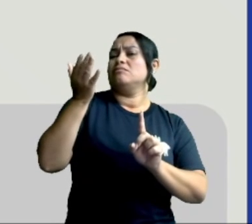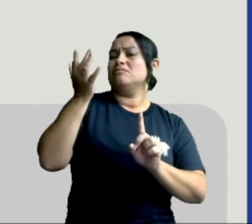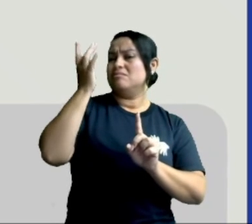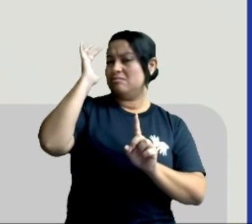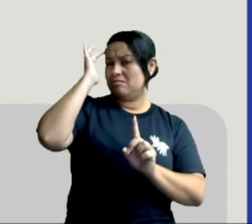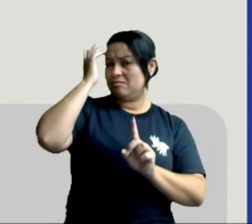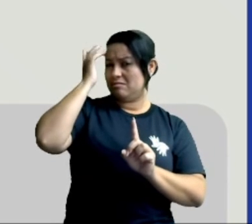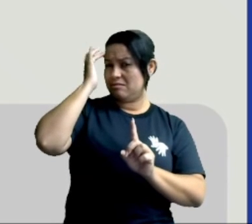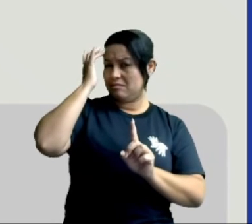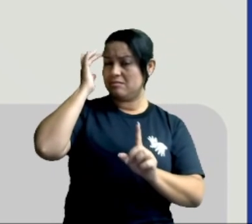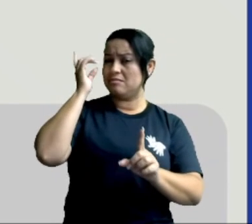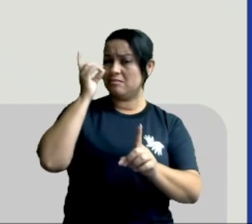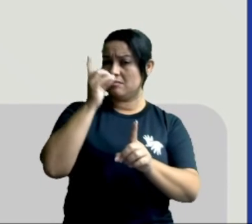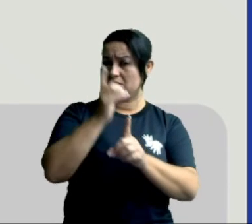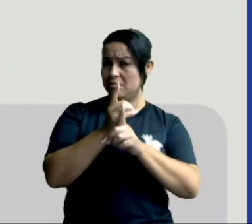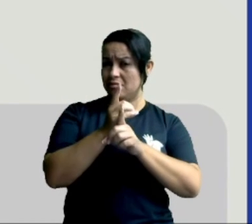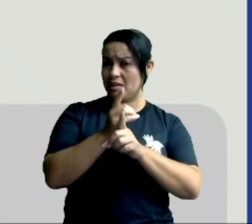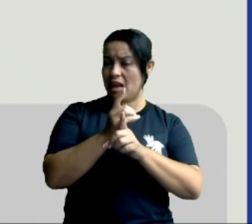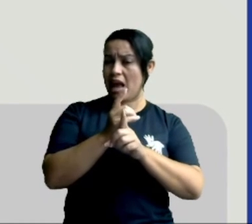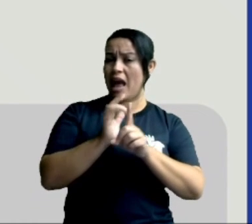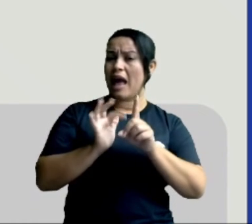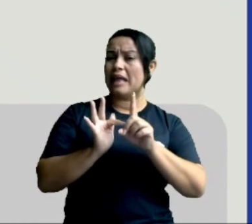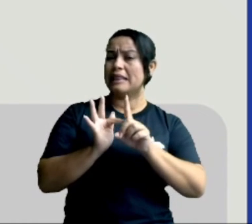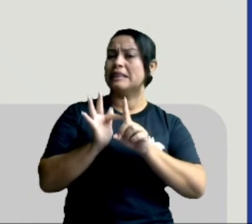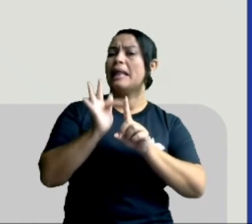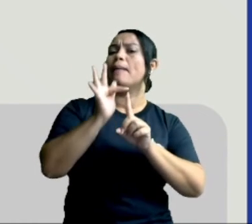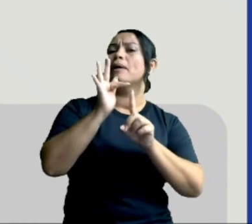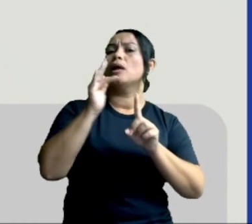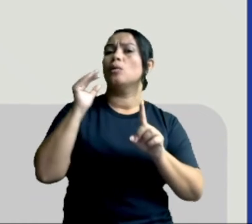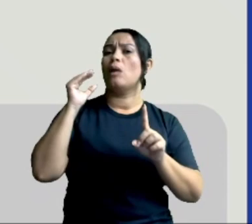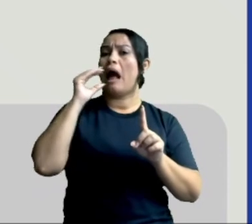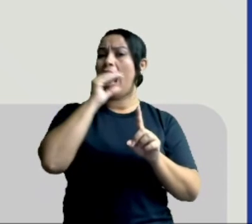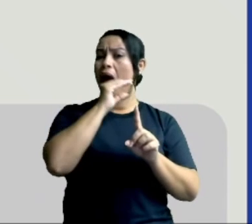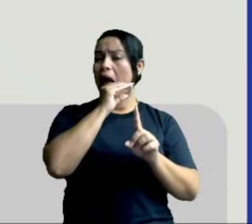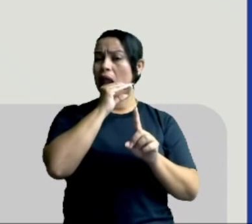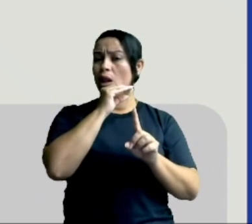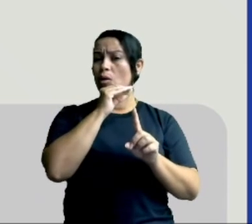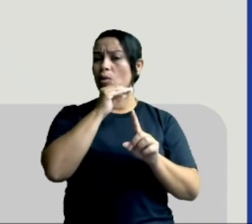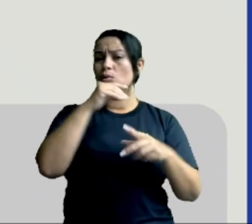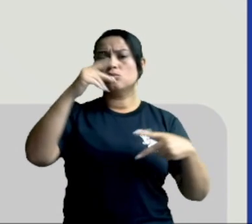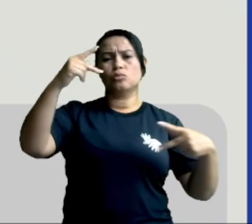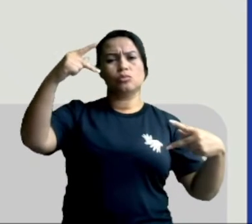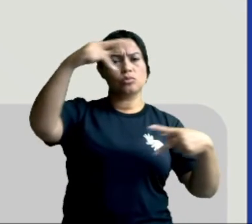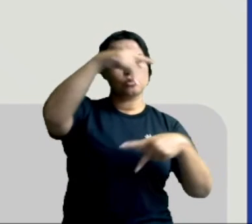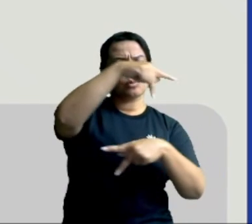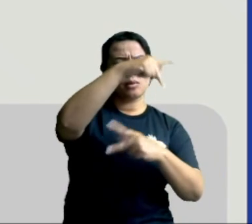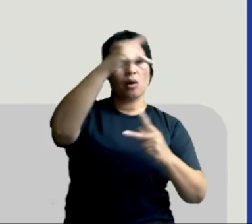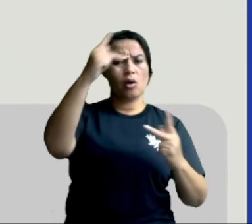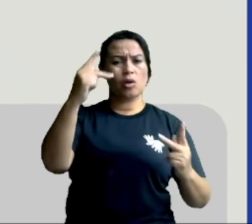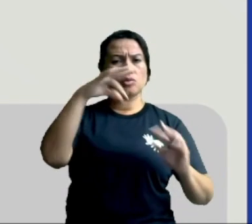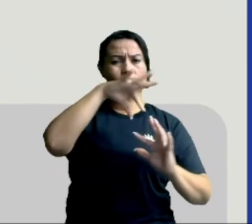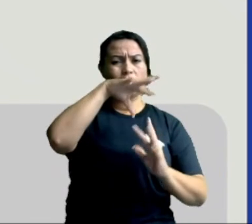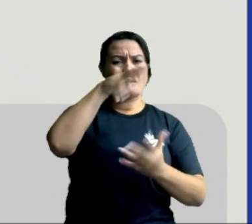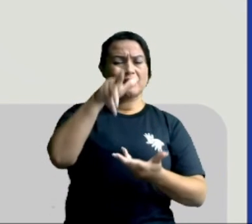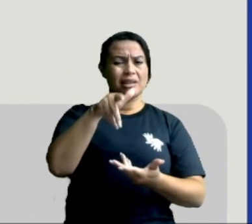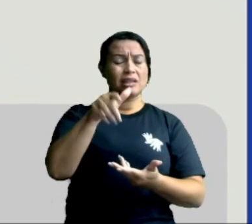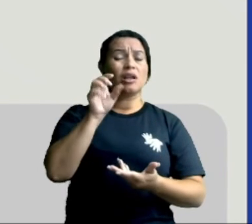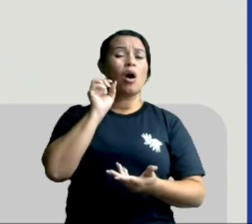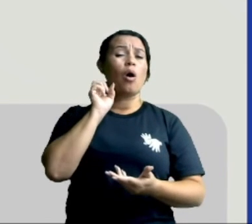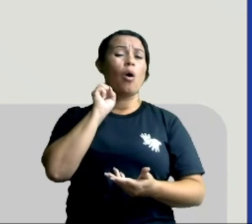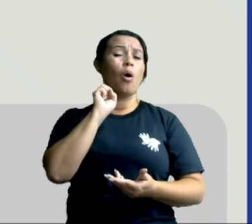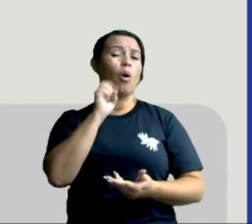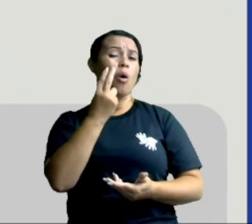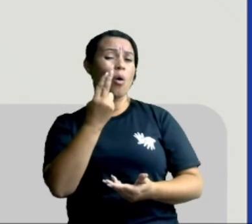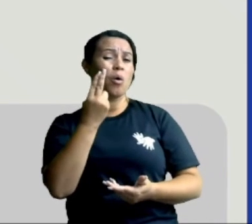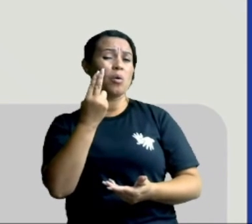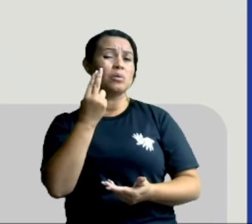Hum será que eu vou encontrar altas temperaturas no Polo nos polos do nosso planeta ou será que